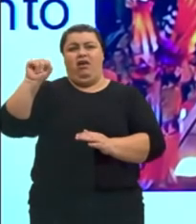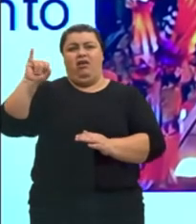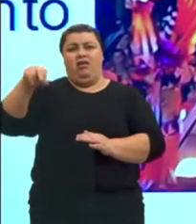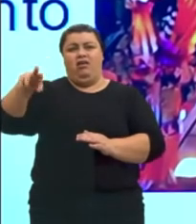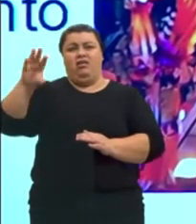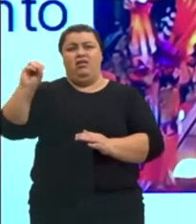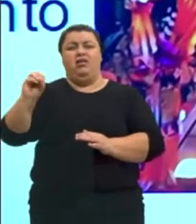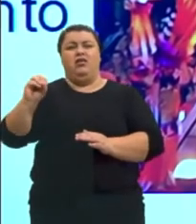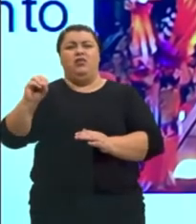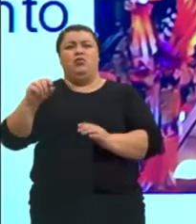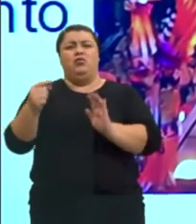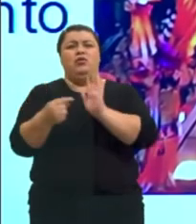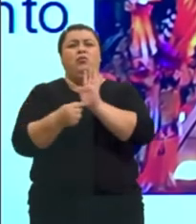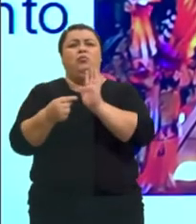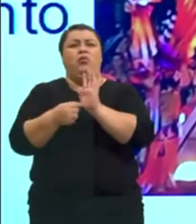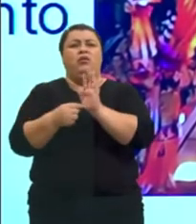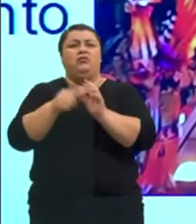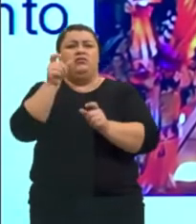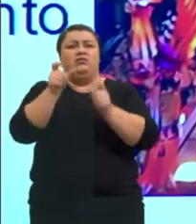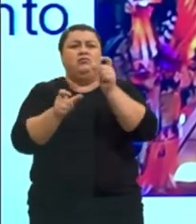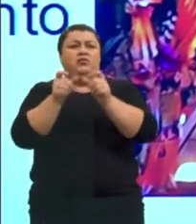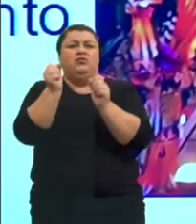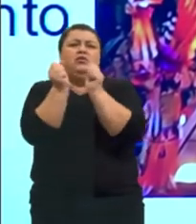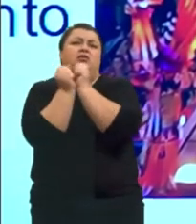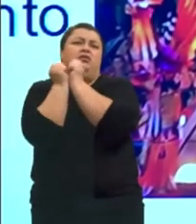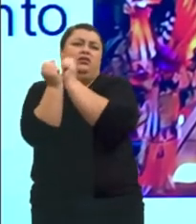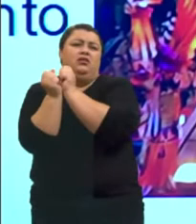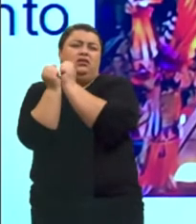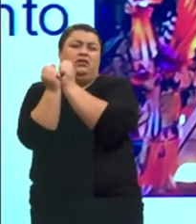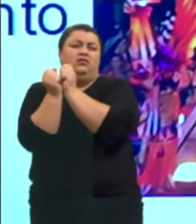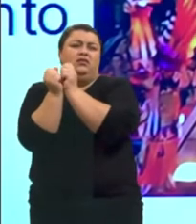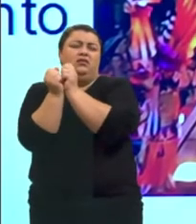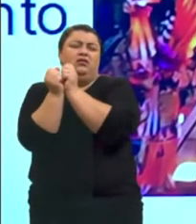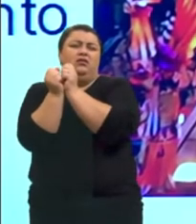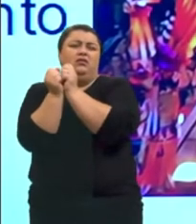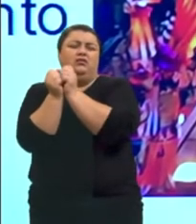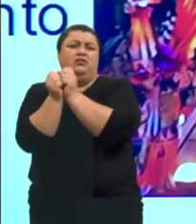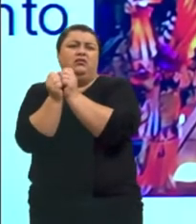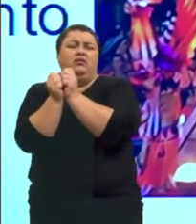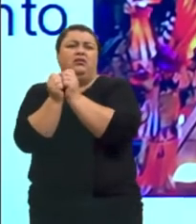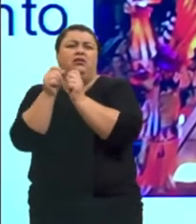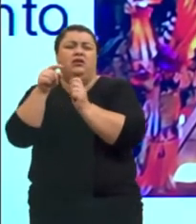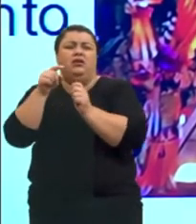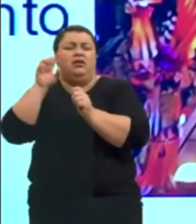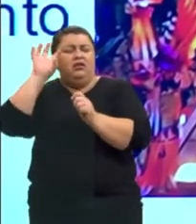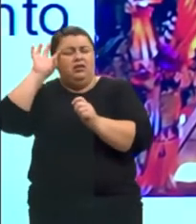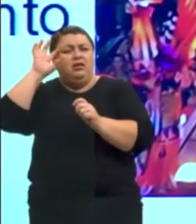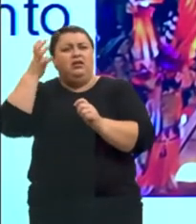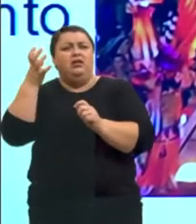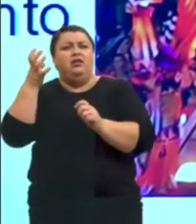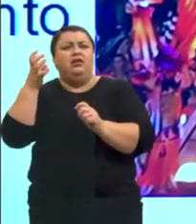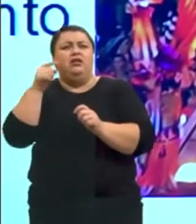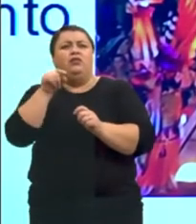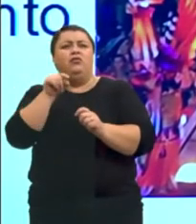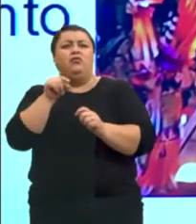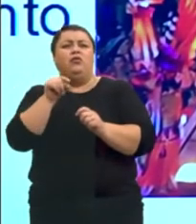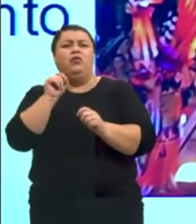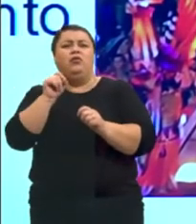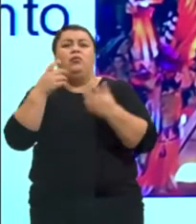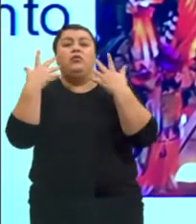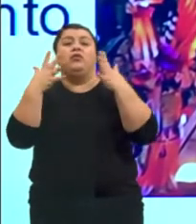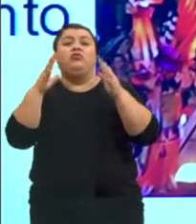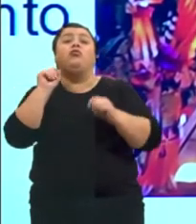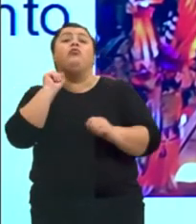pessoas negras escravizadas atrás desse né só que daí eles resolvemos esse momento tão homenageando o que estão